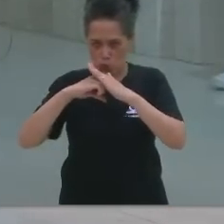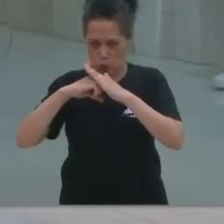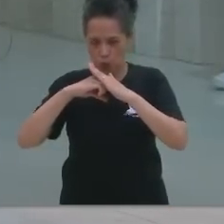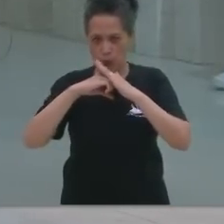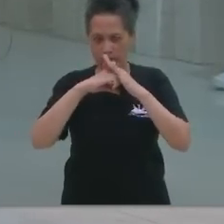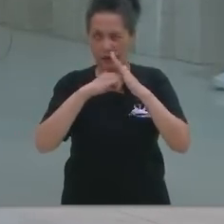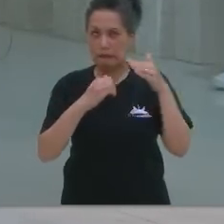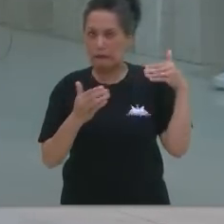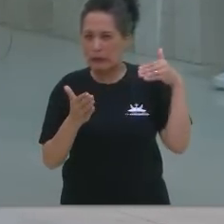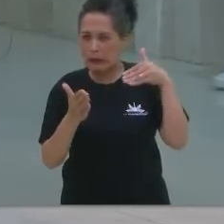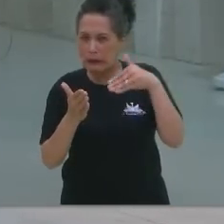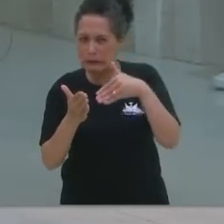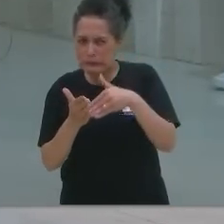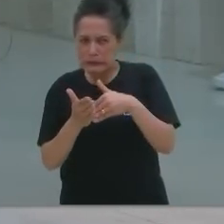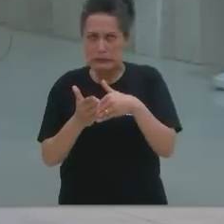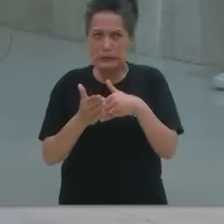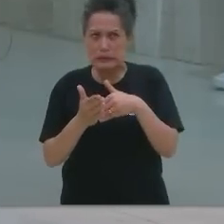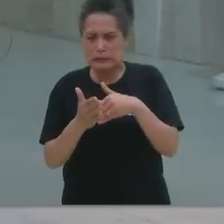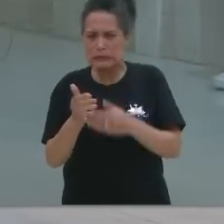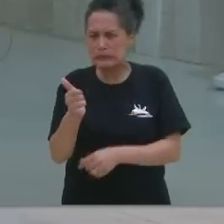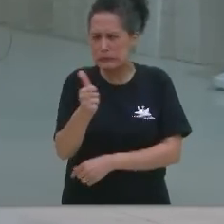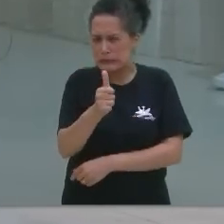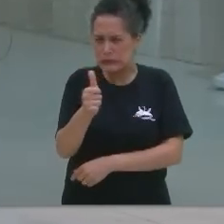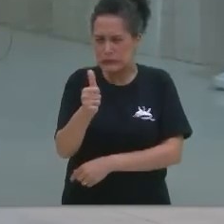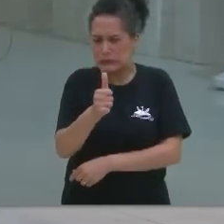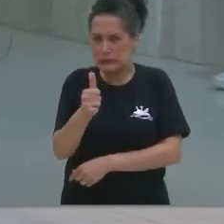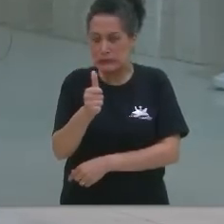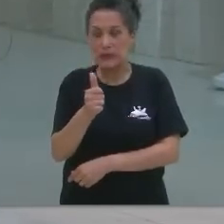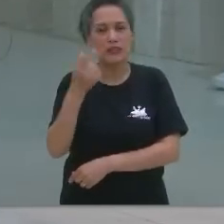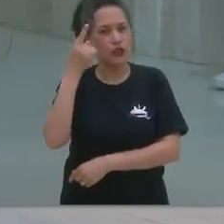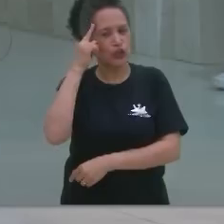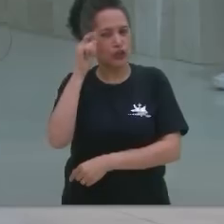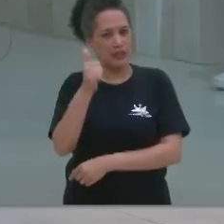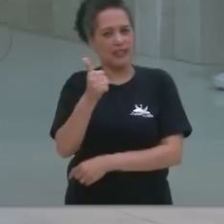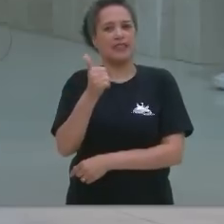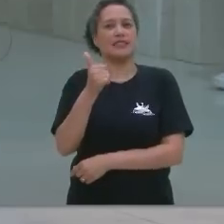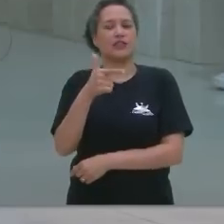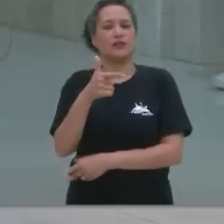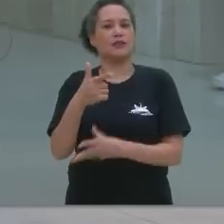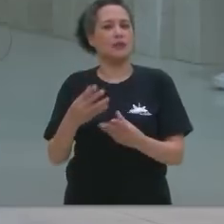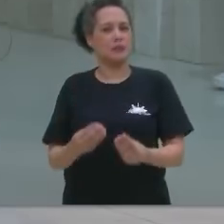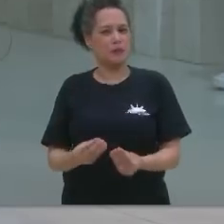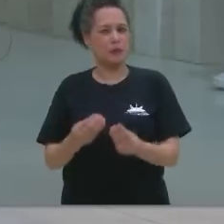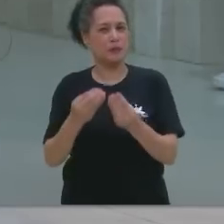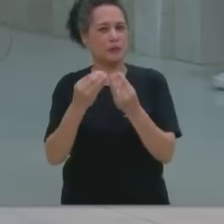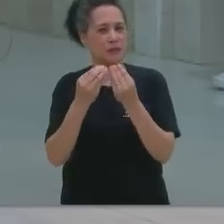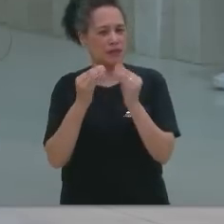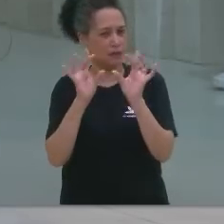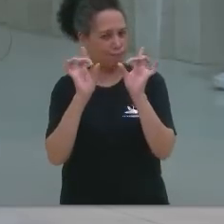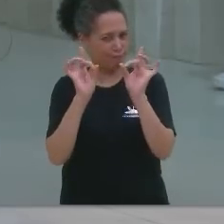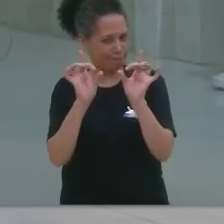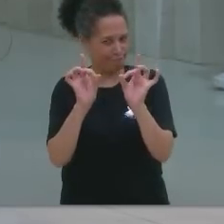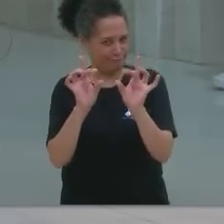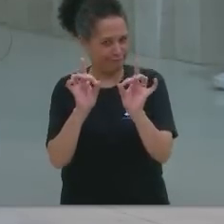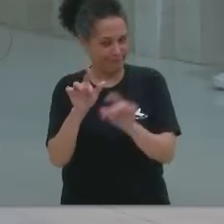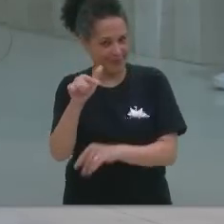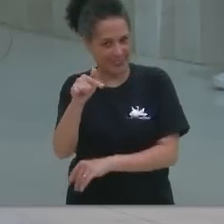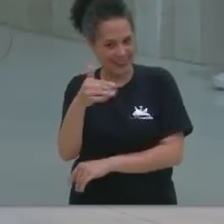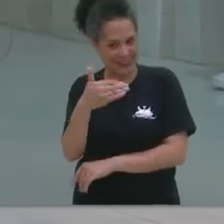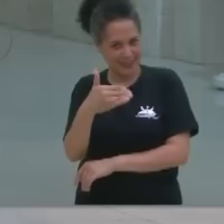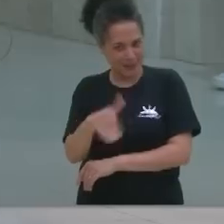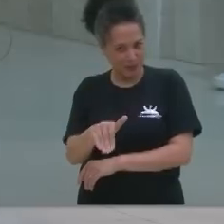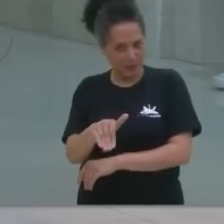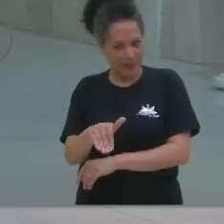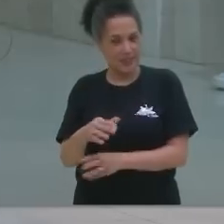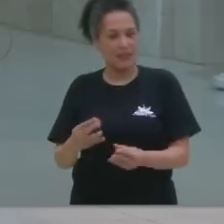vai até dia 11. E dia 12, missa solene às 7h30, missa solene ao